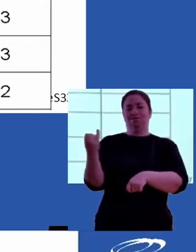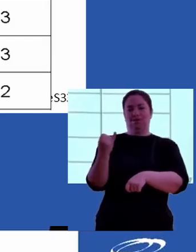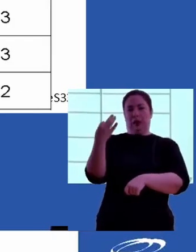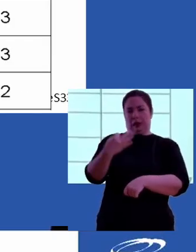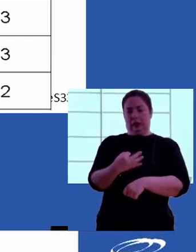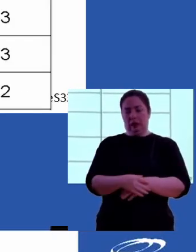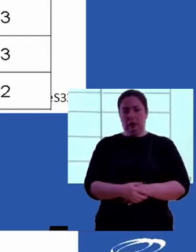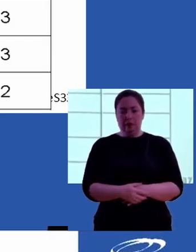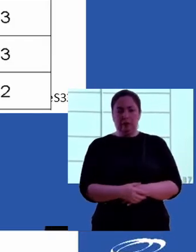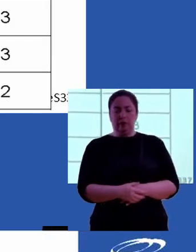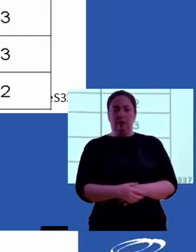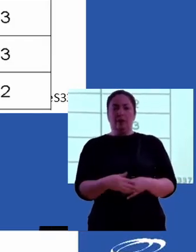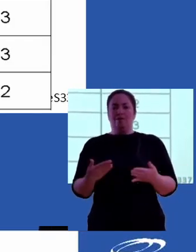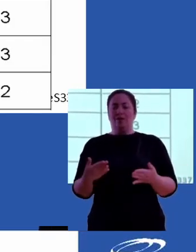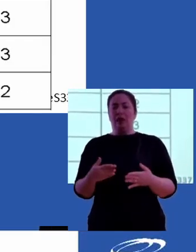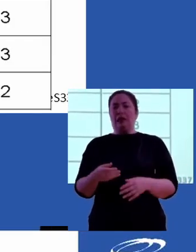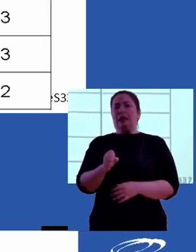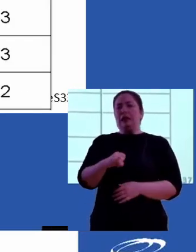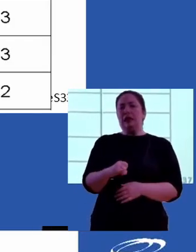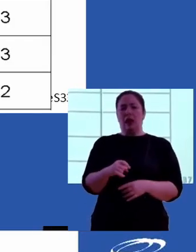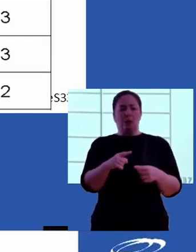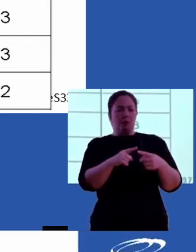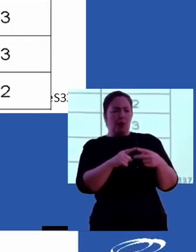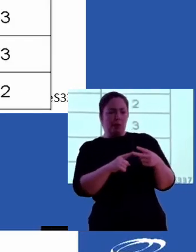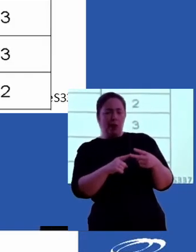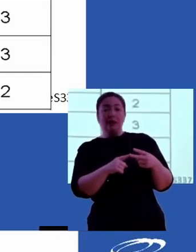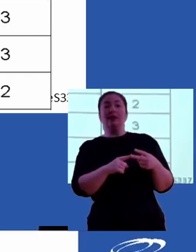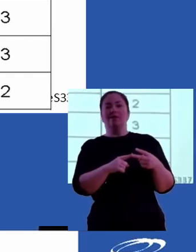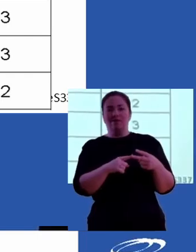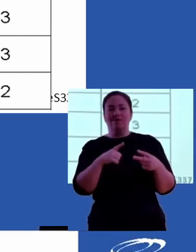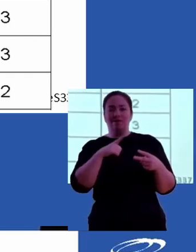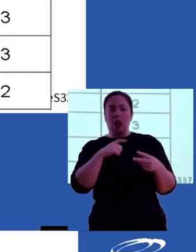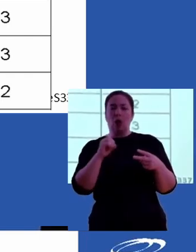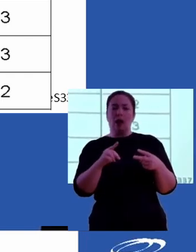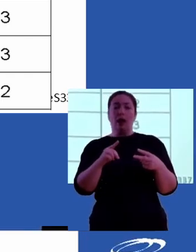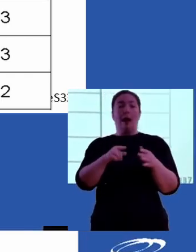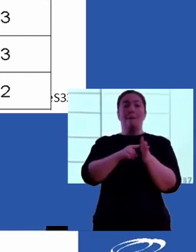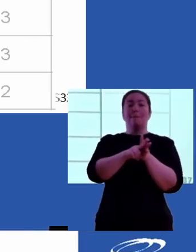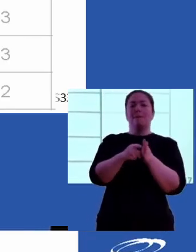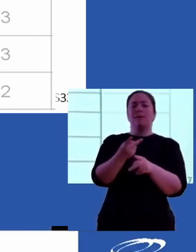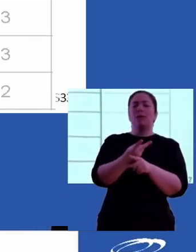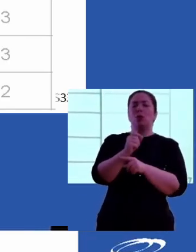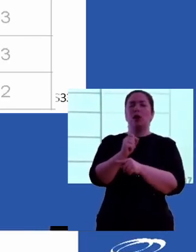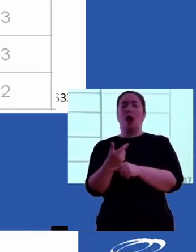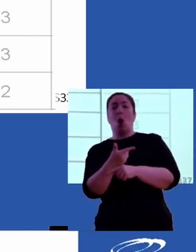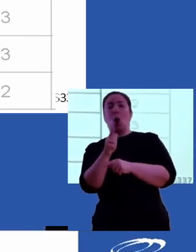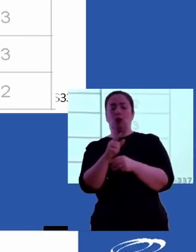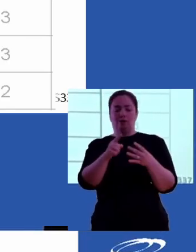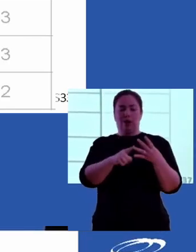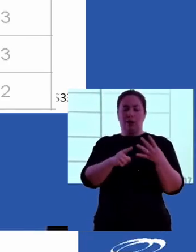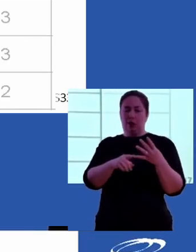se dedica a olhar critérios menores, baseados em marcadores inflamatórios séricos, como